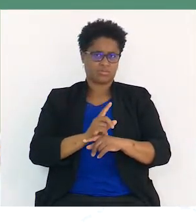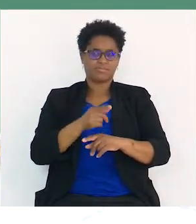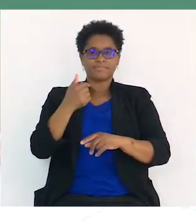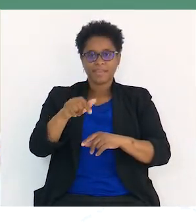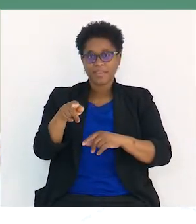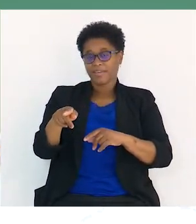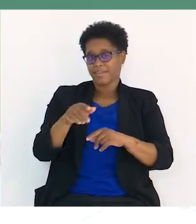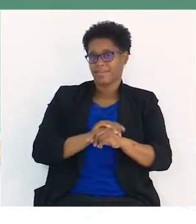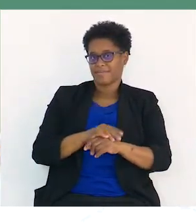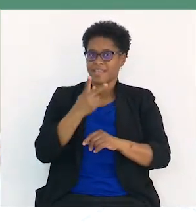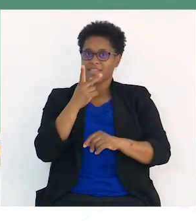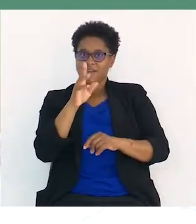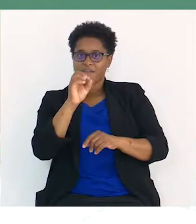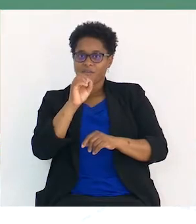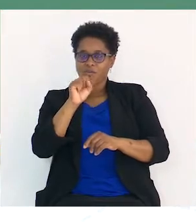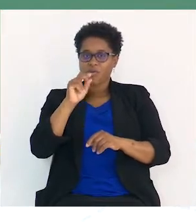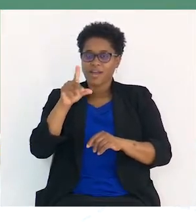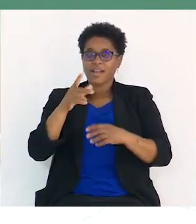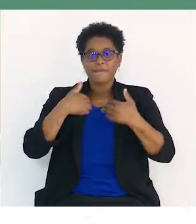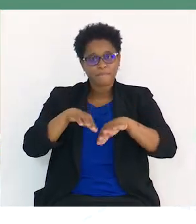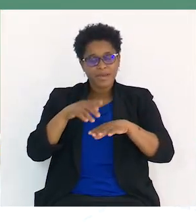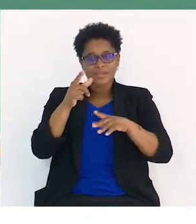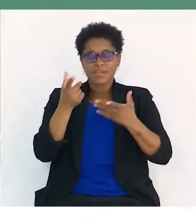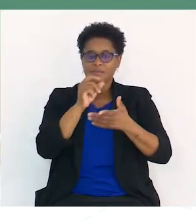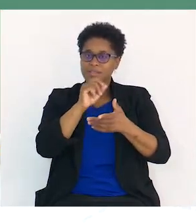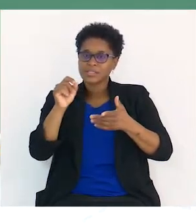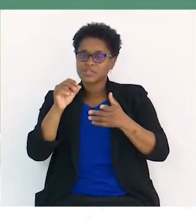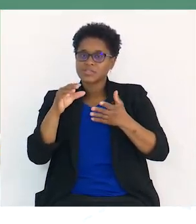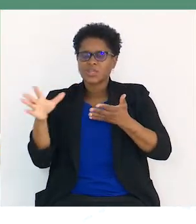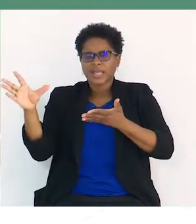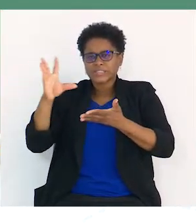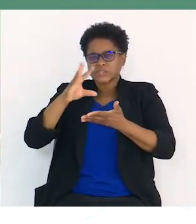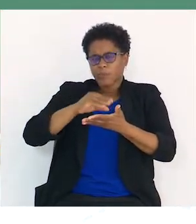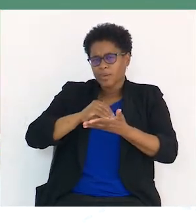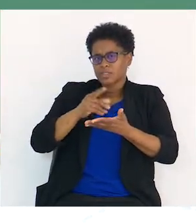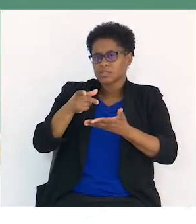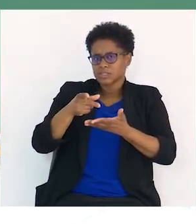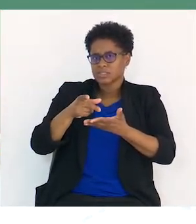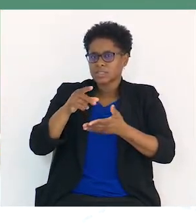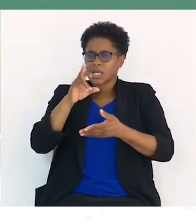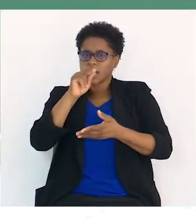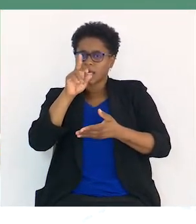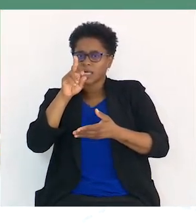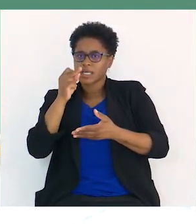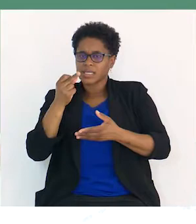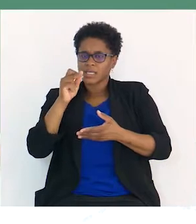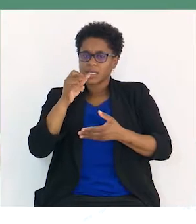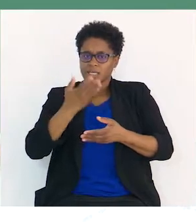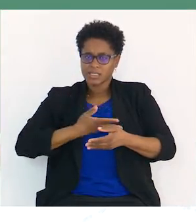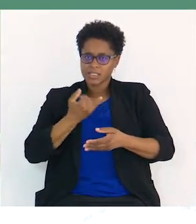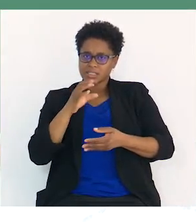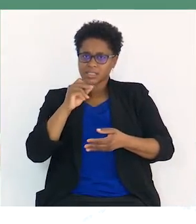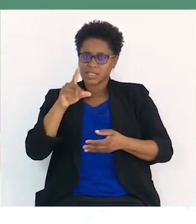vogal, mas imediatamente tu tens a linha de um acréscimo. A radical, ou então ao radical, melhor